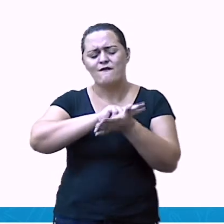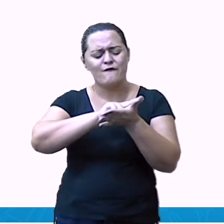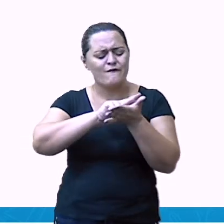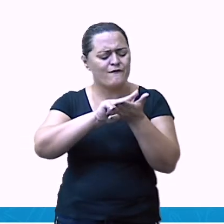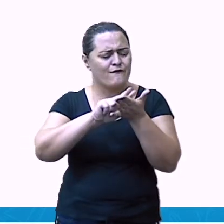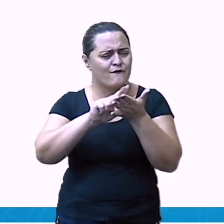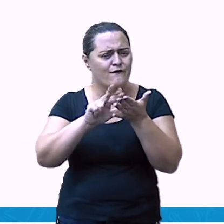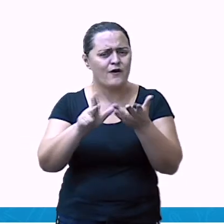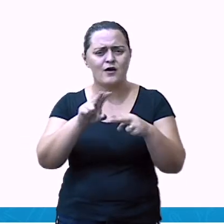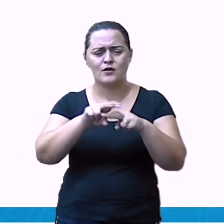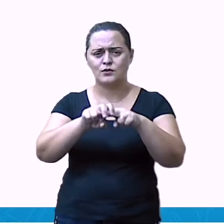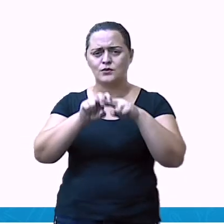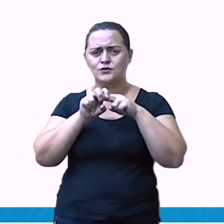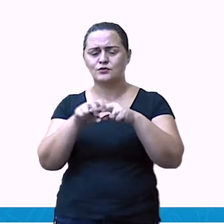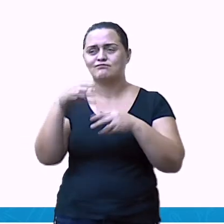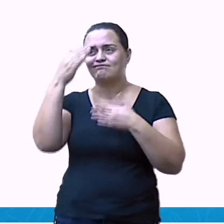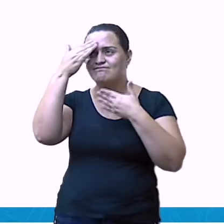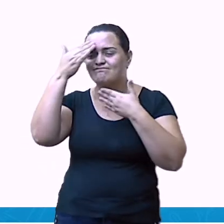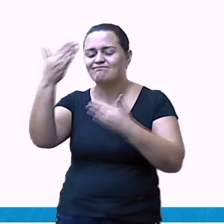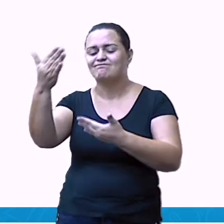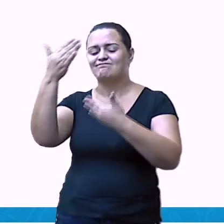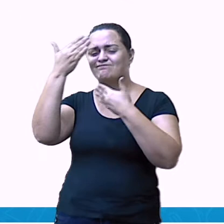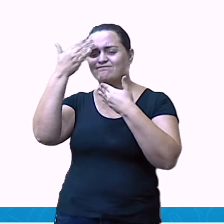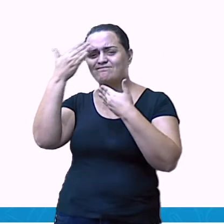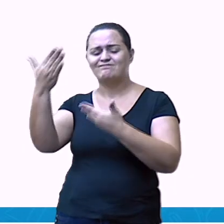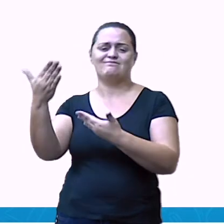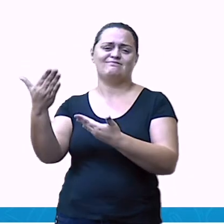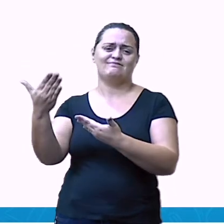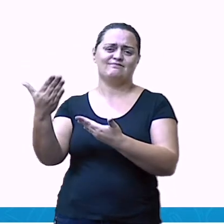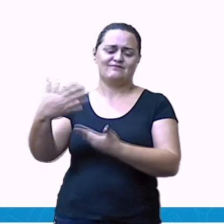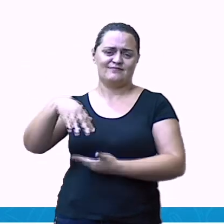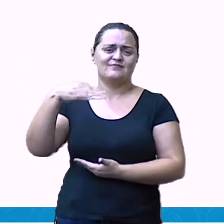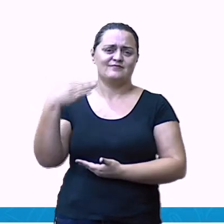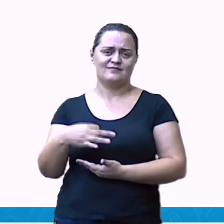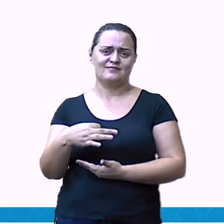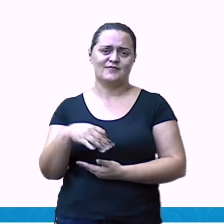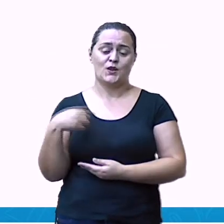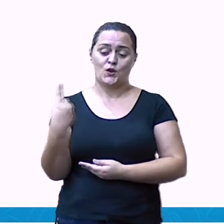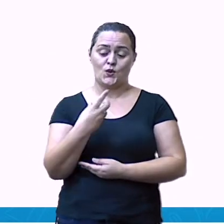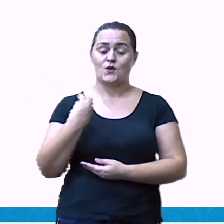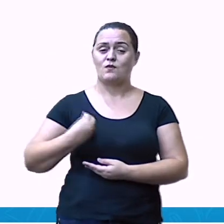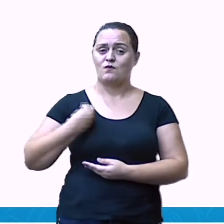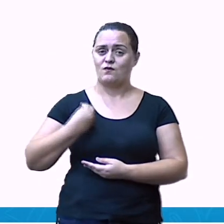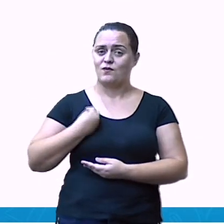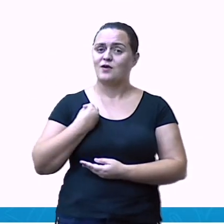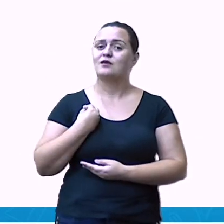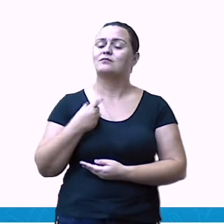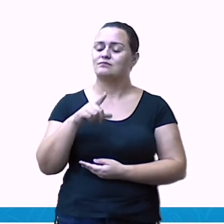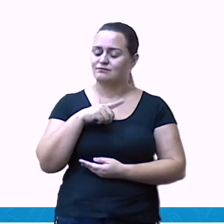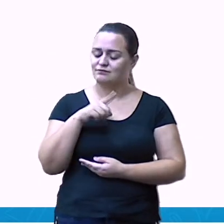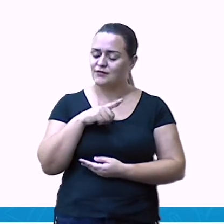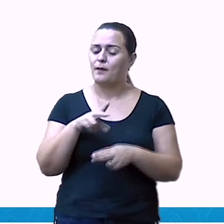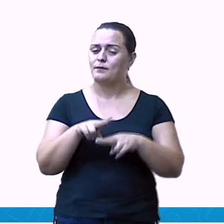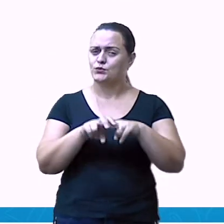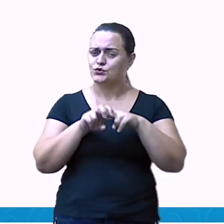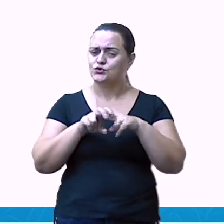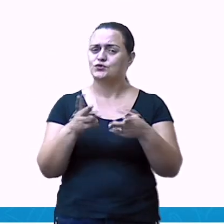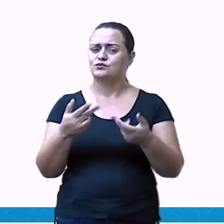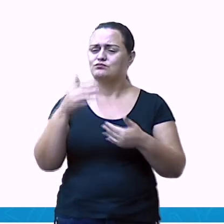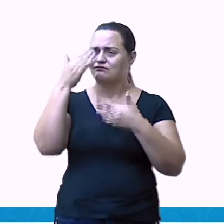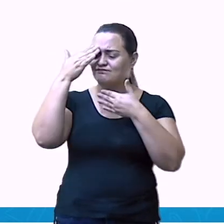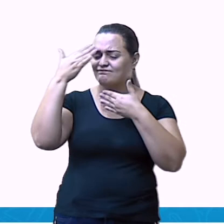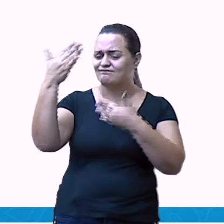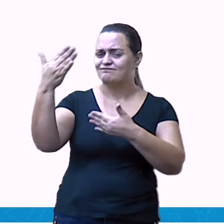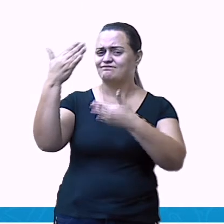características positivas, porque a gente tem muito mais motivos na vida de agradecer do que de pedir,